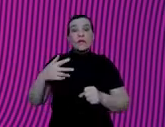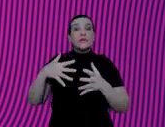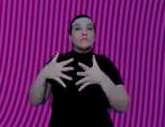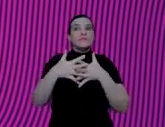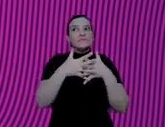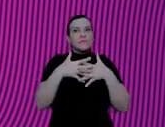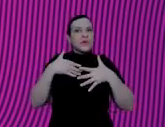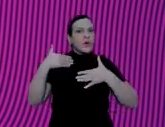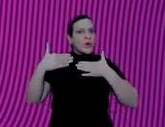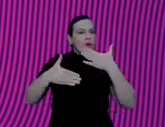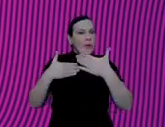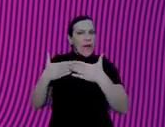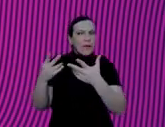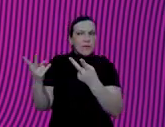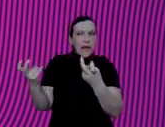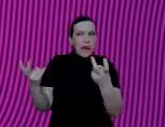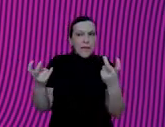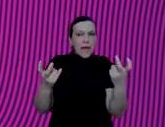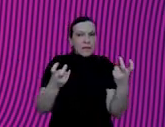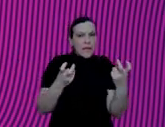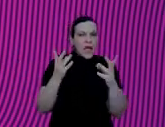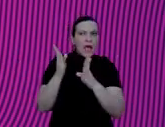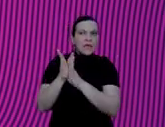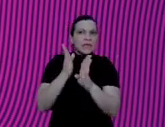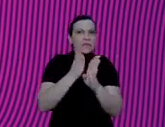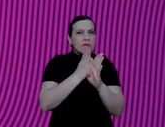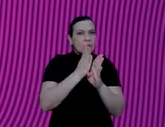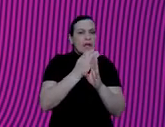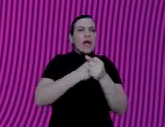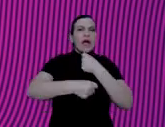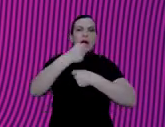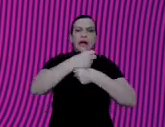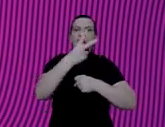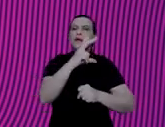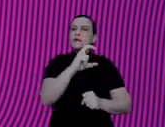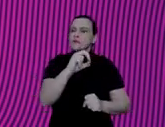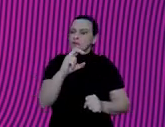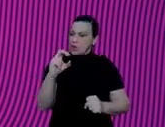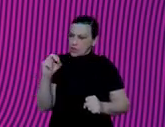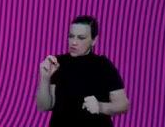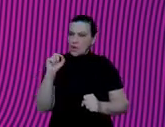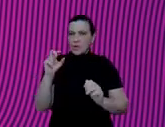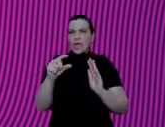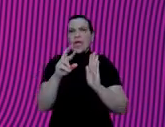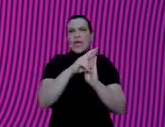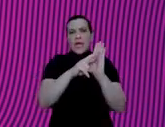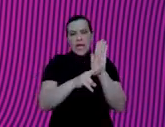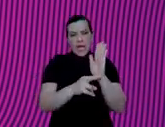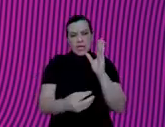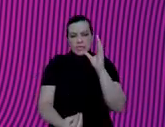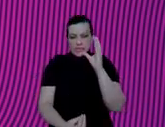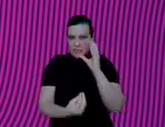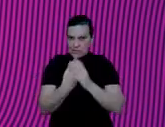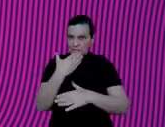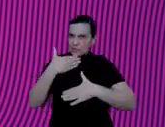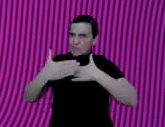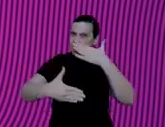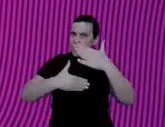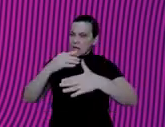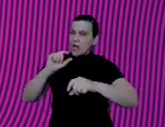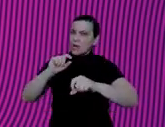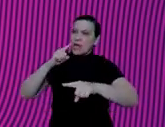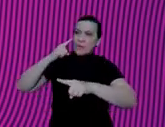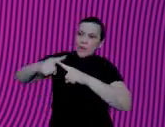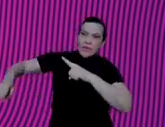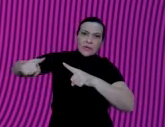anos 2000, né, que vão restringindo a distribuição, a prescrição e aumentando o controle sobre